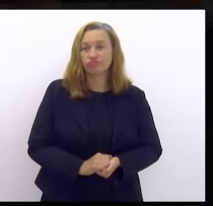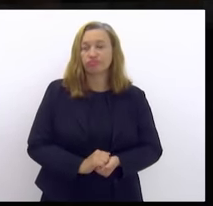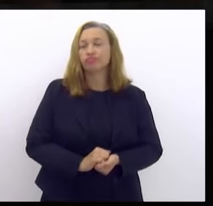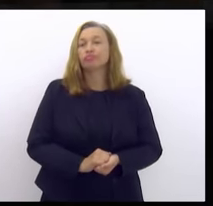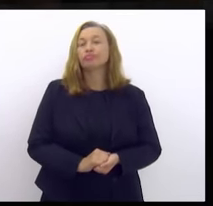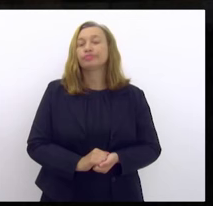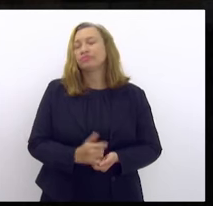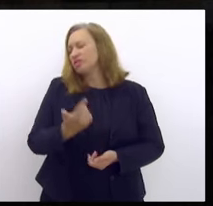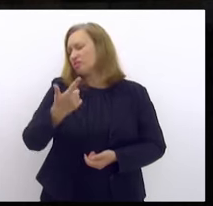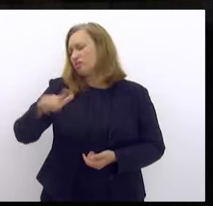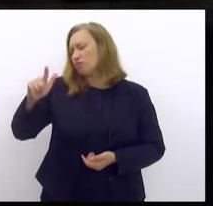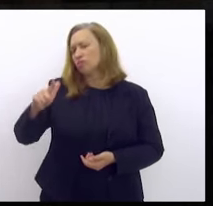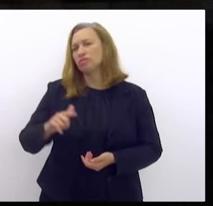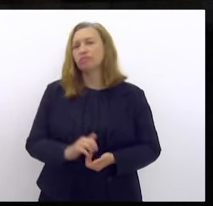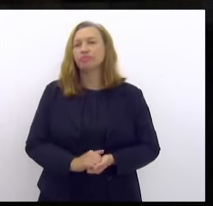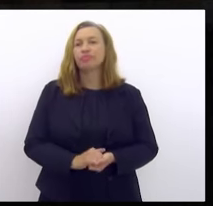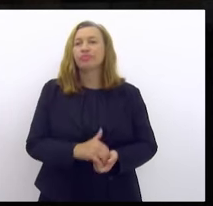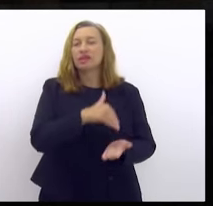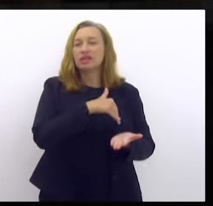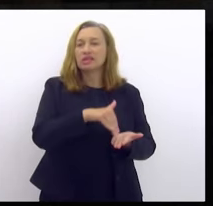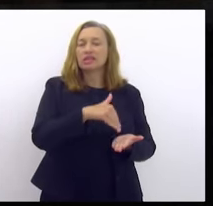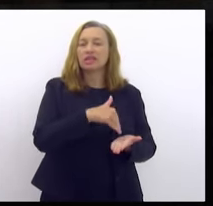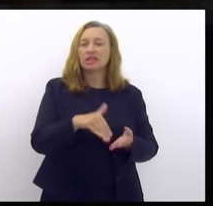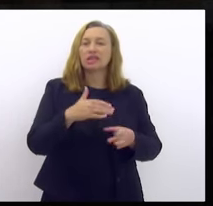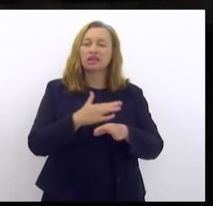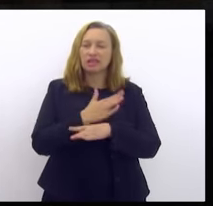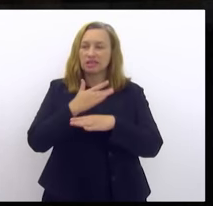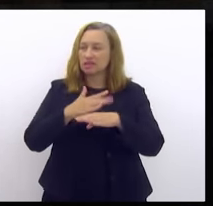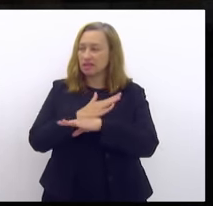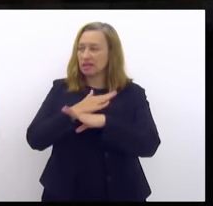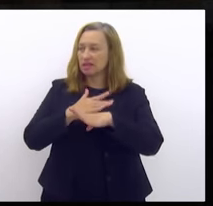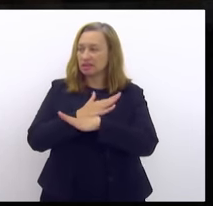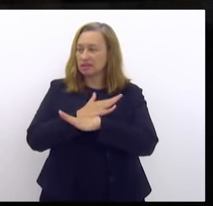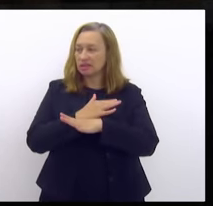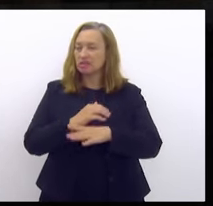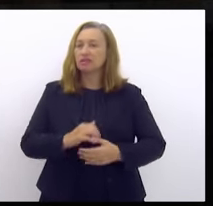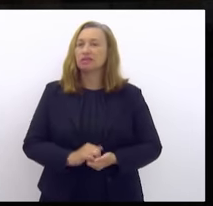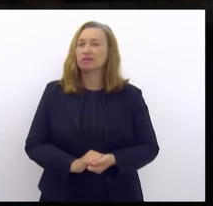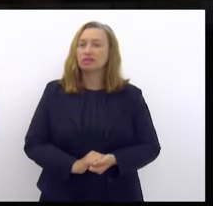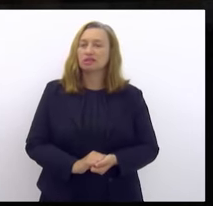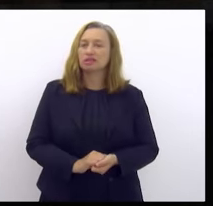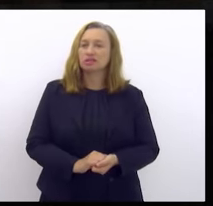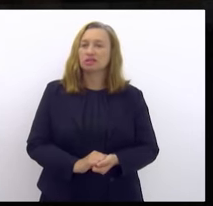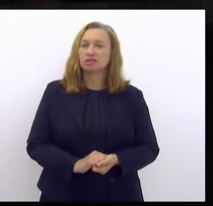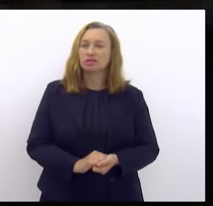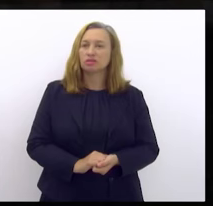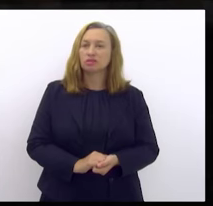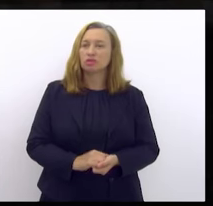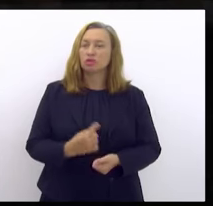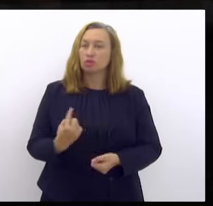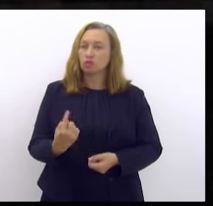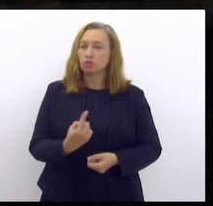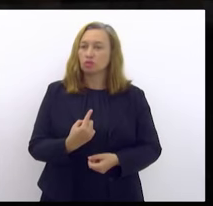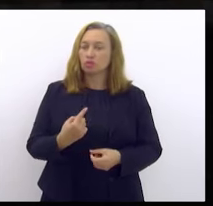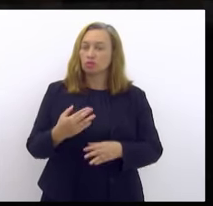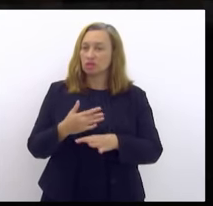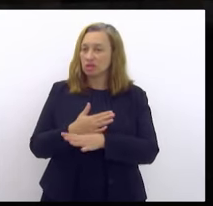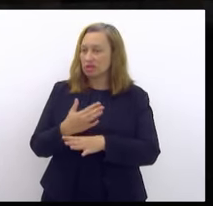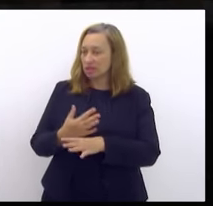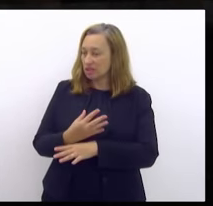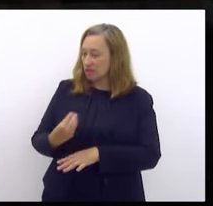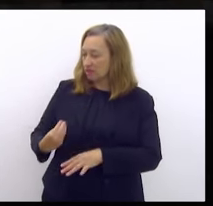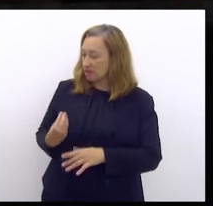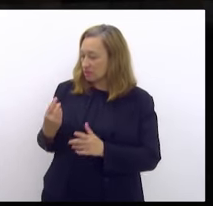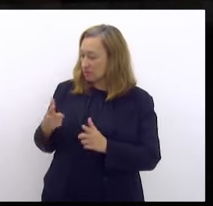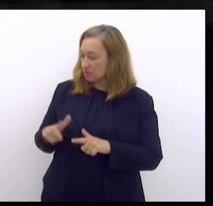vai. Secretaria das Cidades, que o nosso secretário estava aqui ainda há